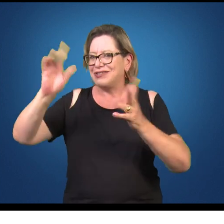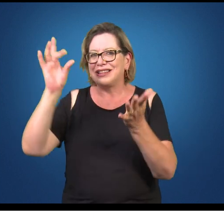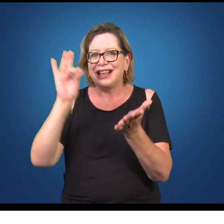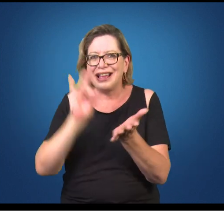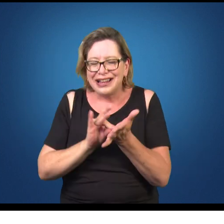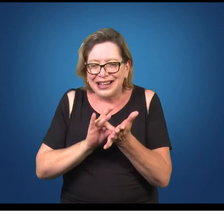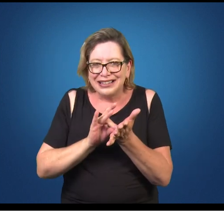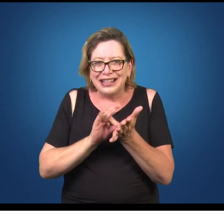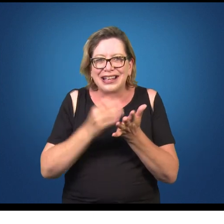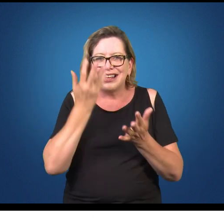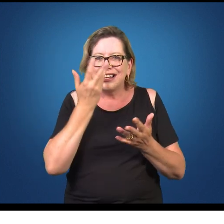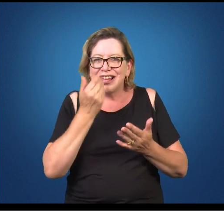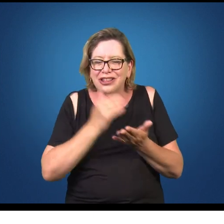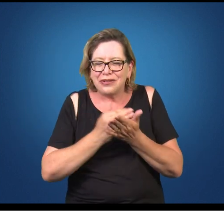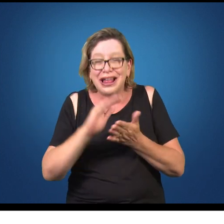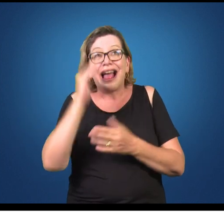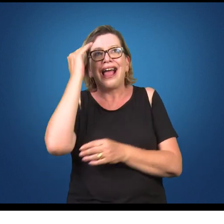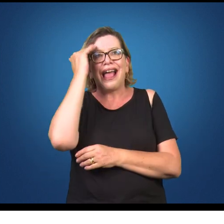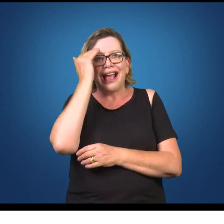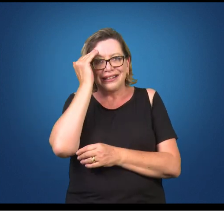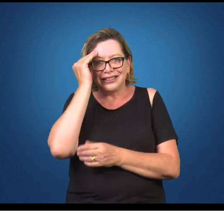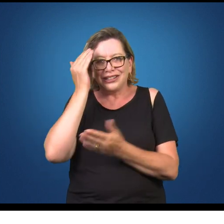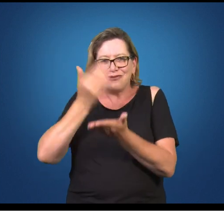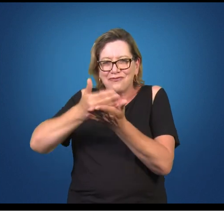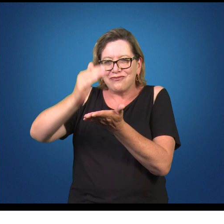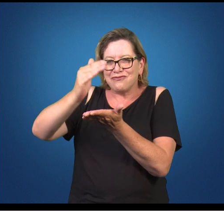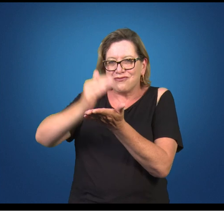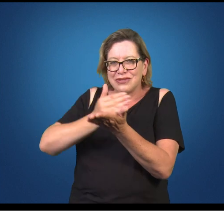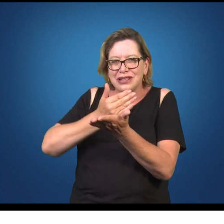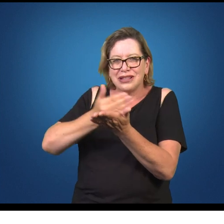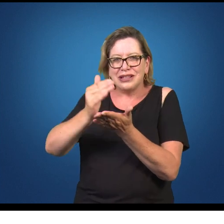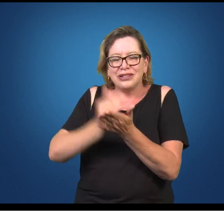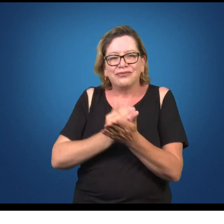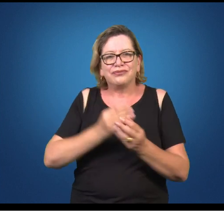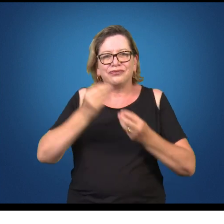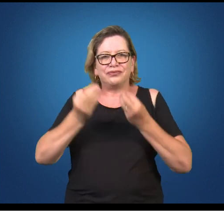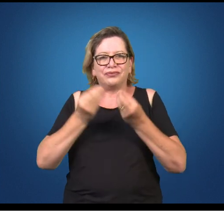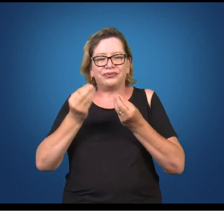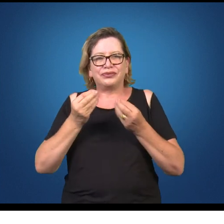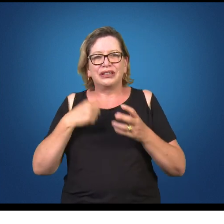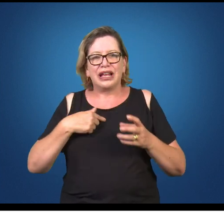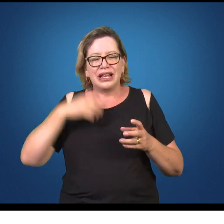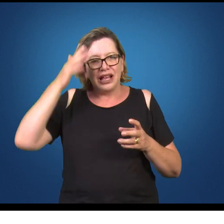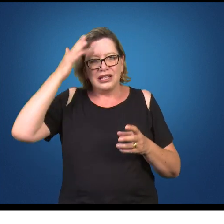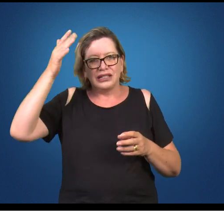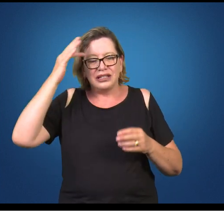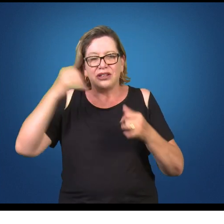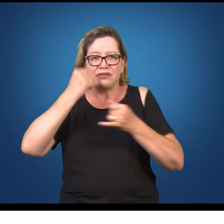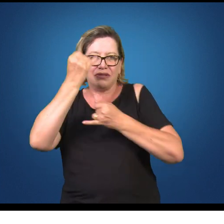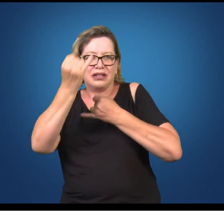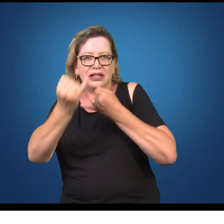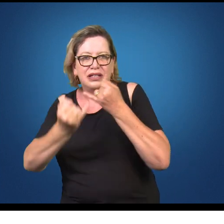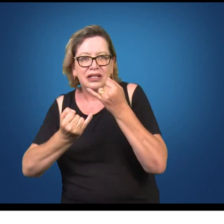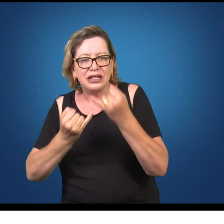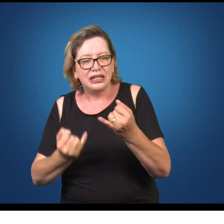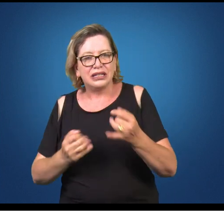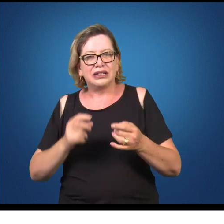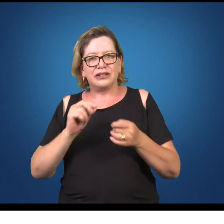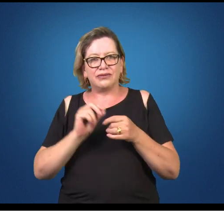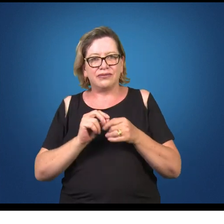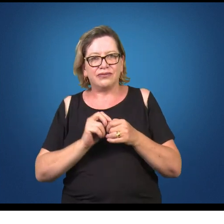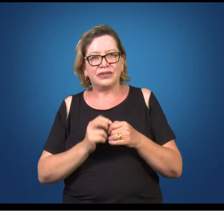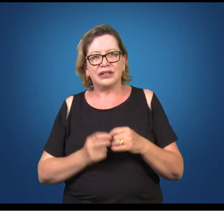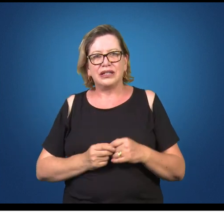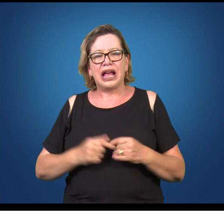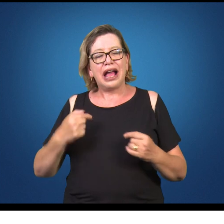a entender essa separação, né, eu acho, aos poucos, através desses faz de conta, dessas brincadeiras. Né?